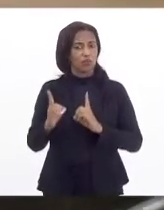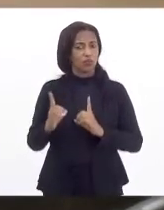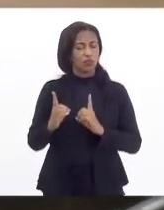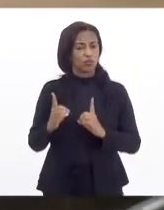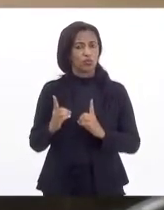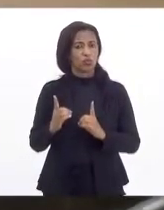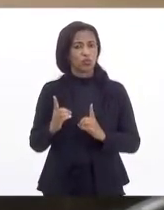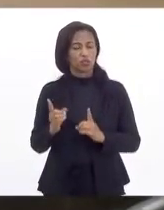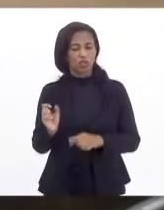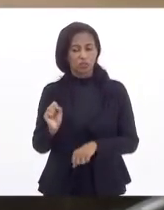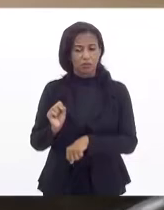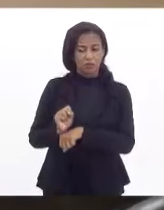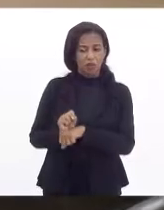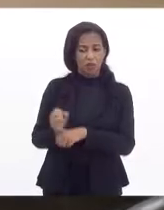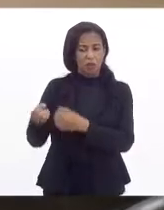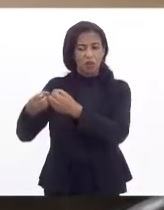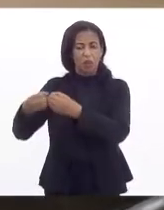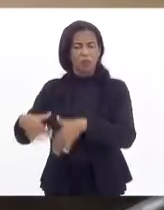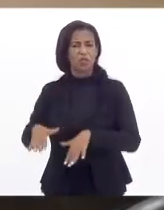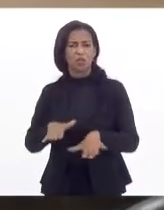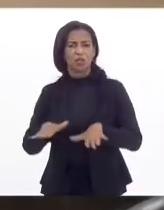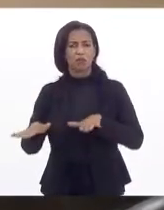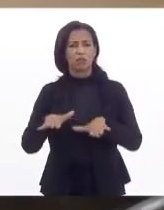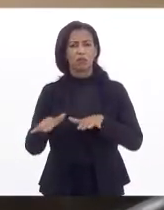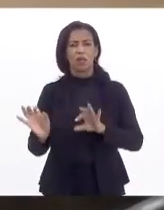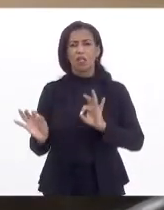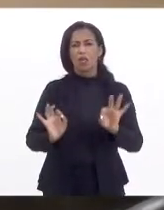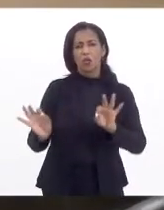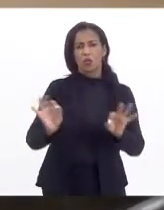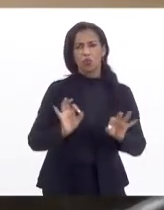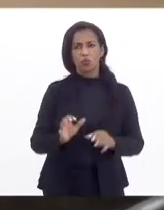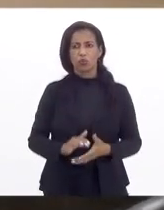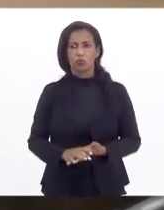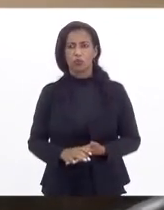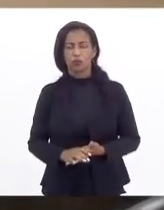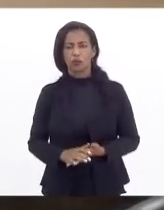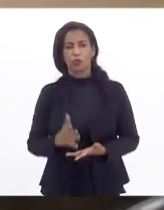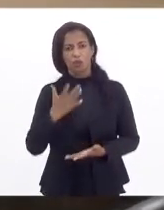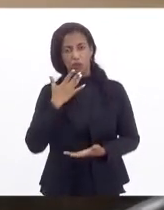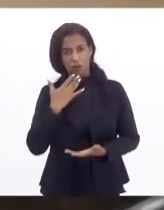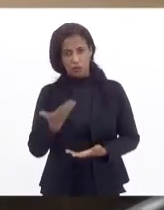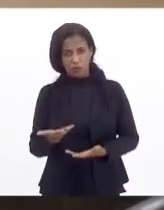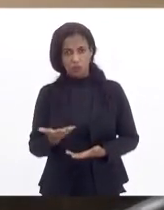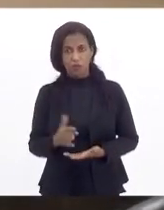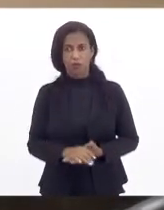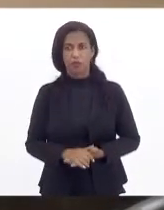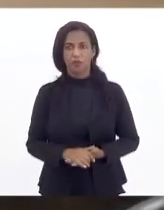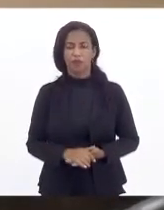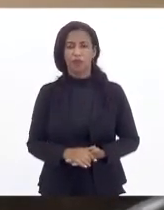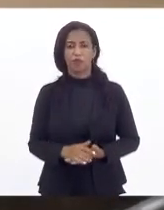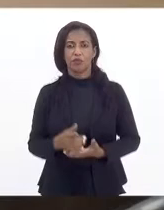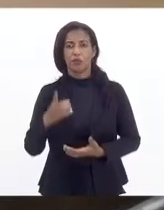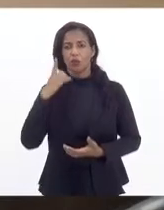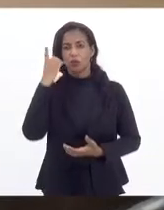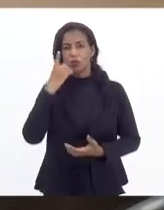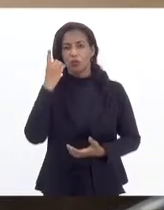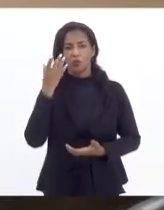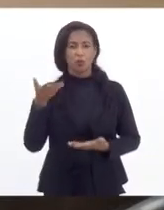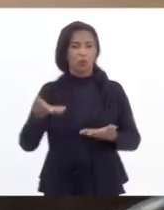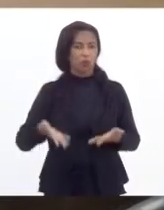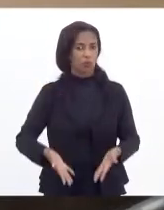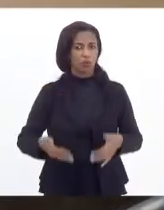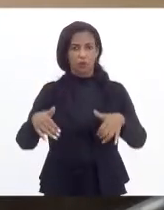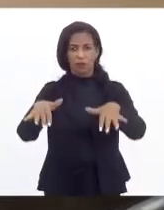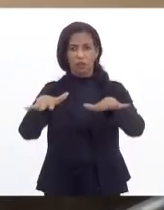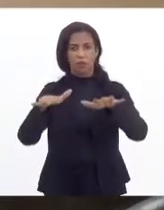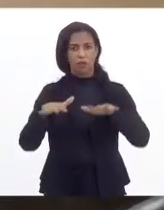os embates, mas não prejudica a tramitação de um projeto do outro. Então, eu faço esse apelo. Um dos deputados não estão aqui no